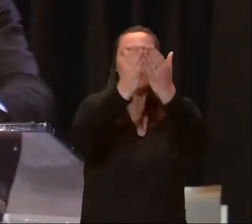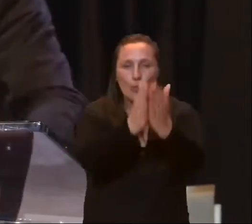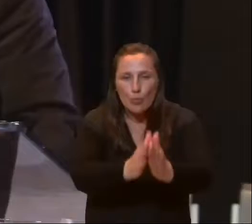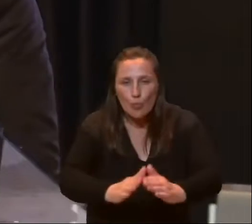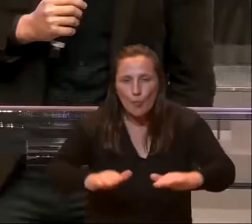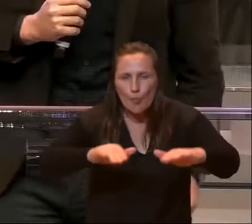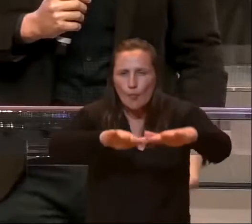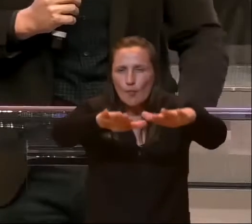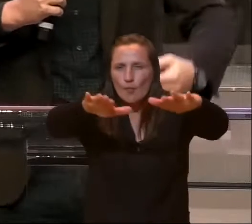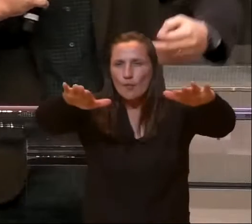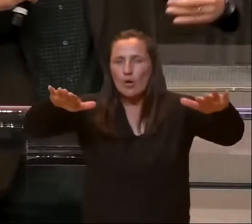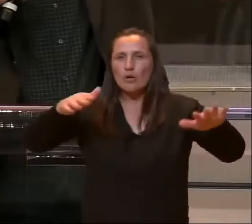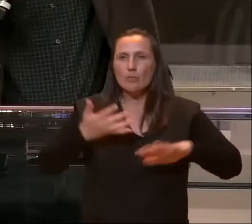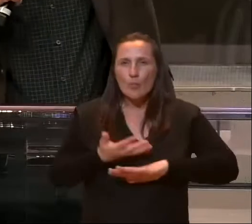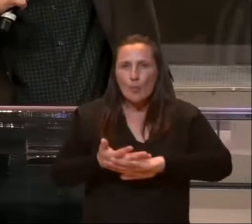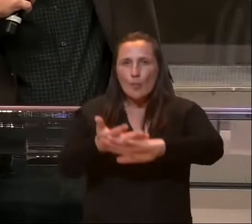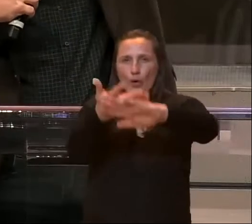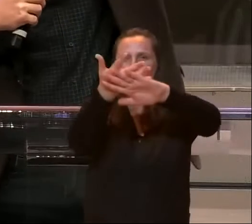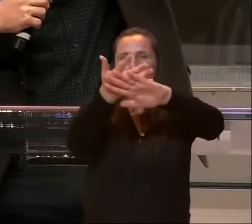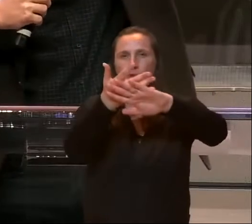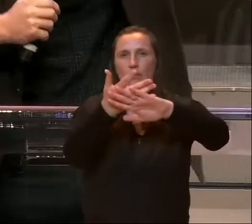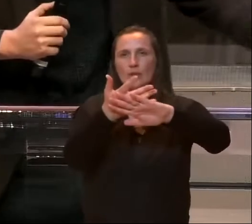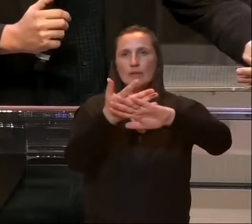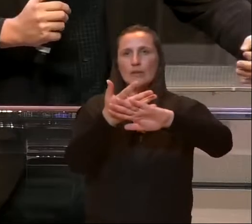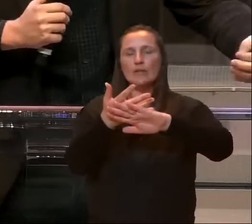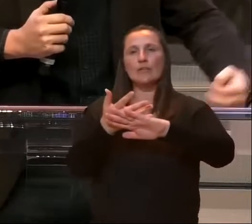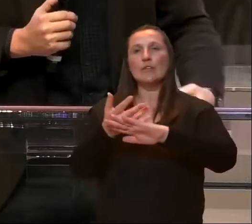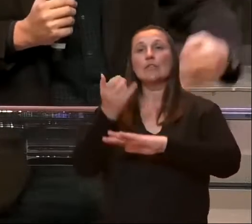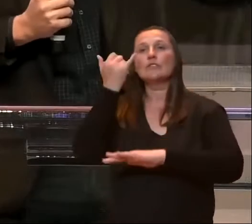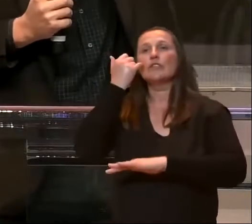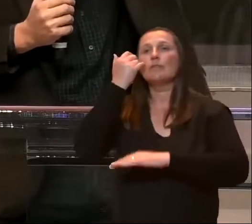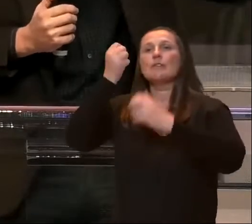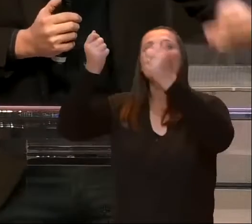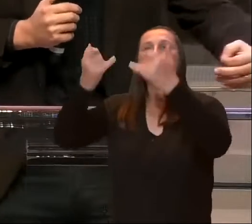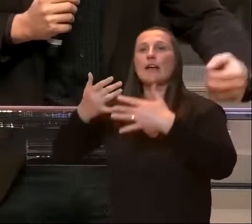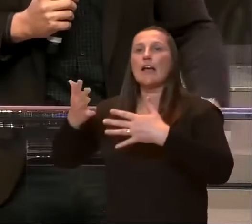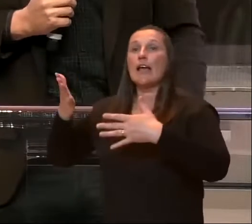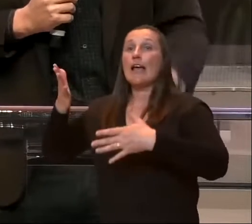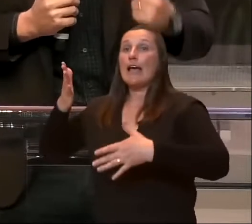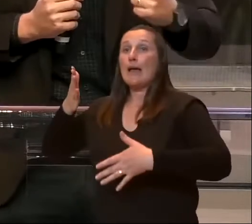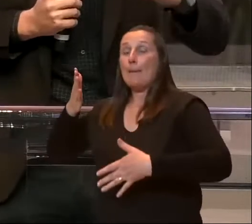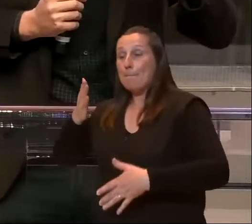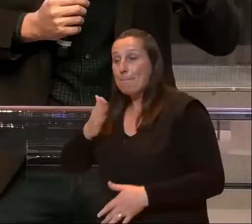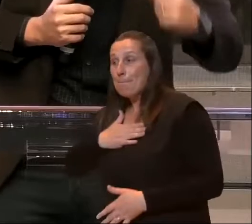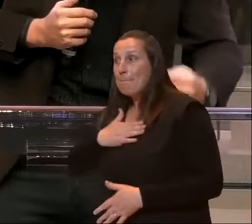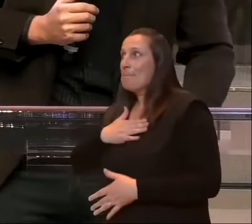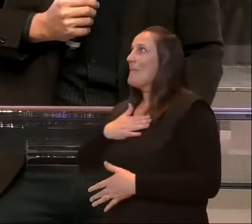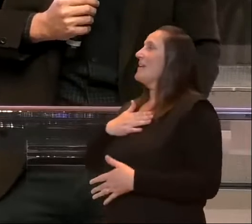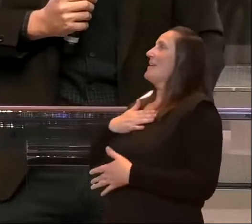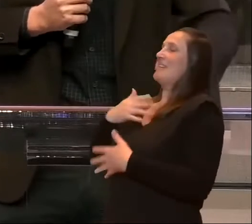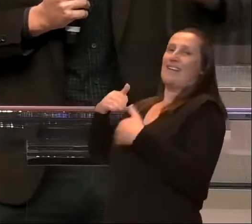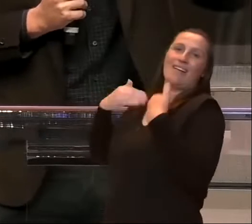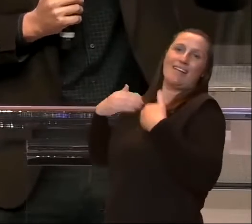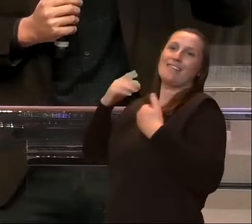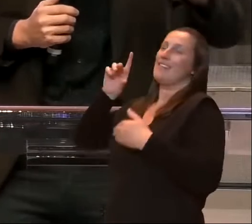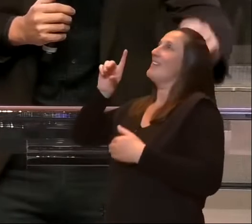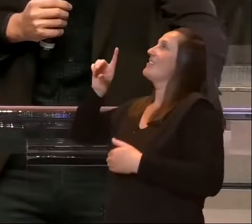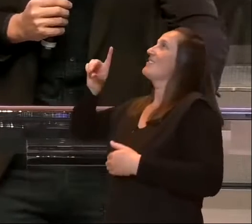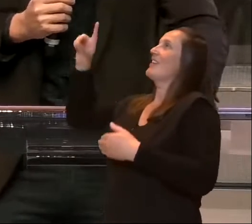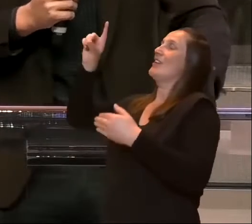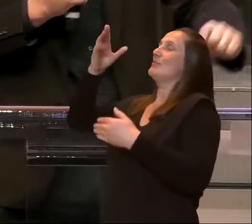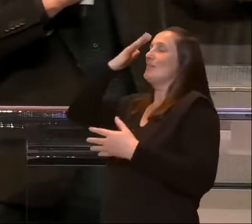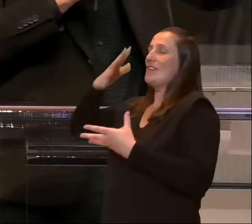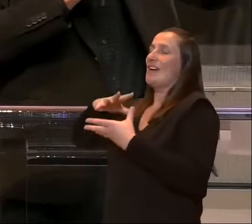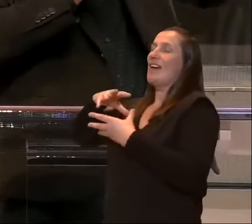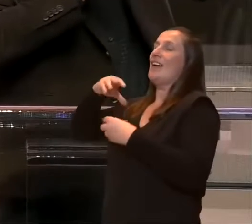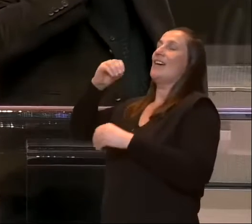Olha o que ele vai dizer. A minha porção é o Senhor. Diz a minha alma,